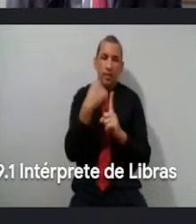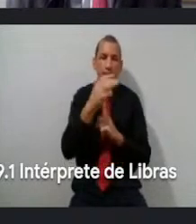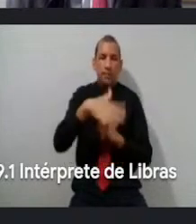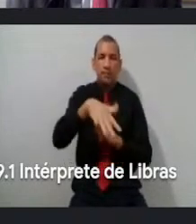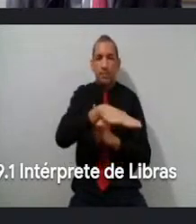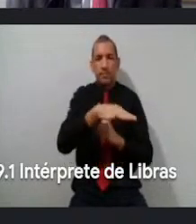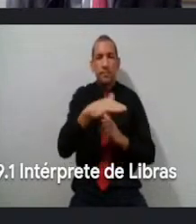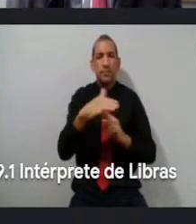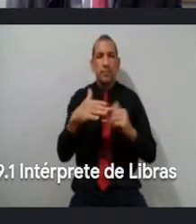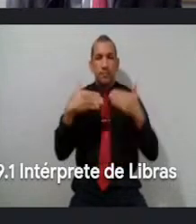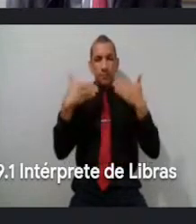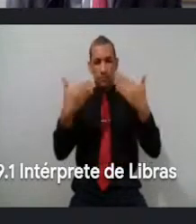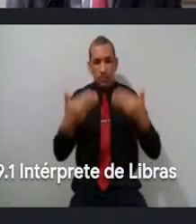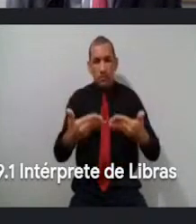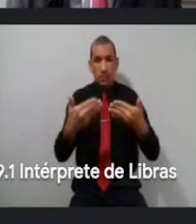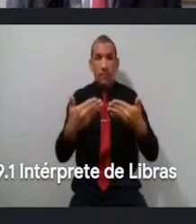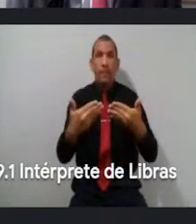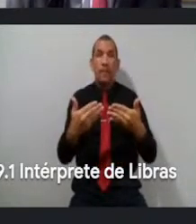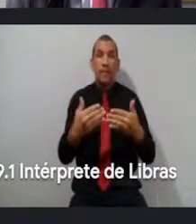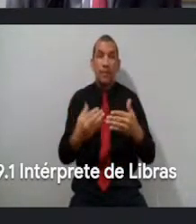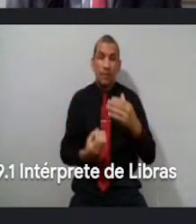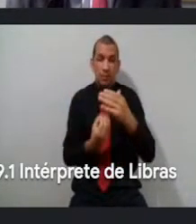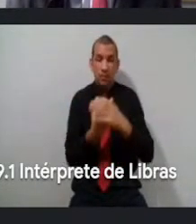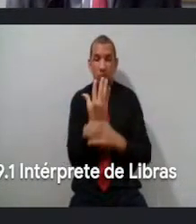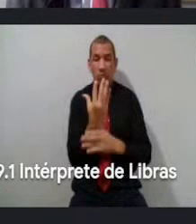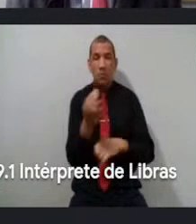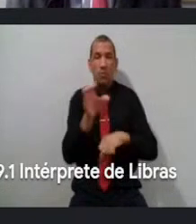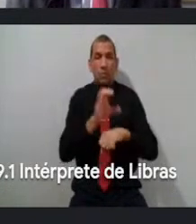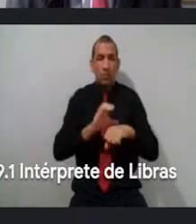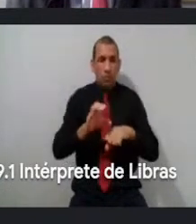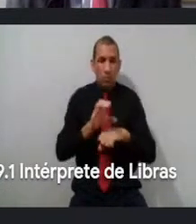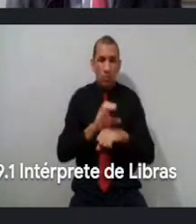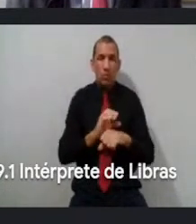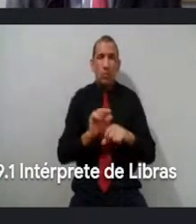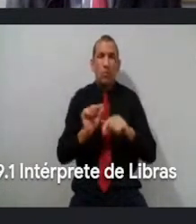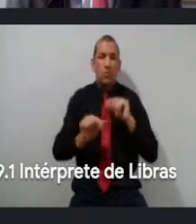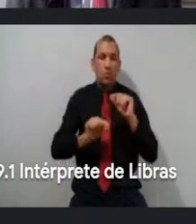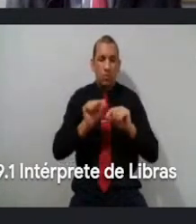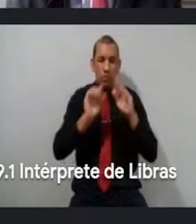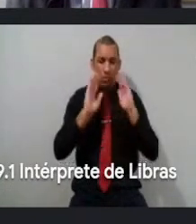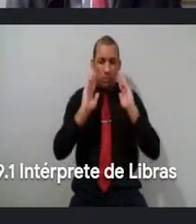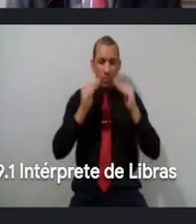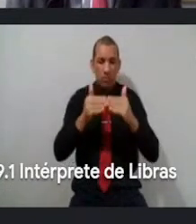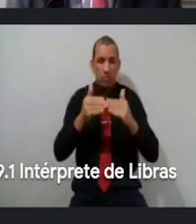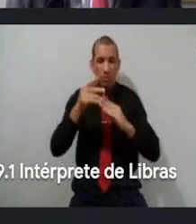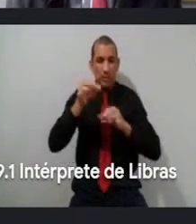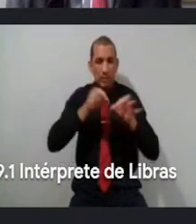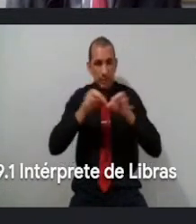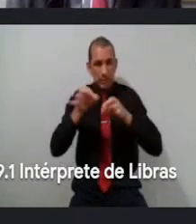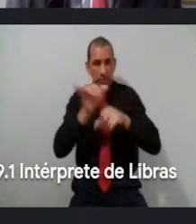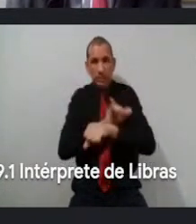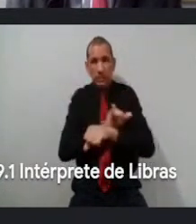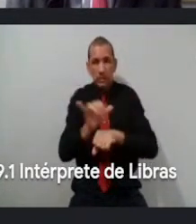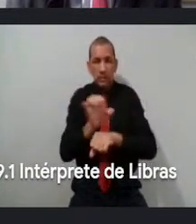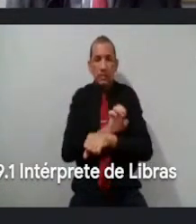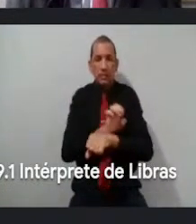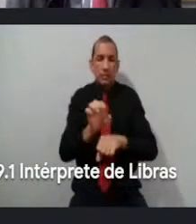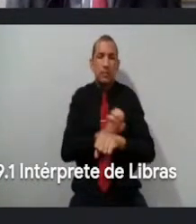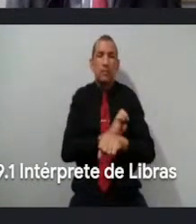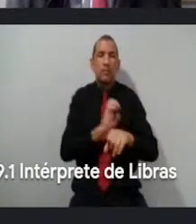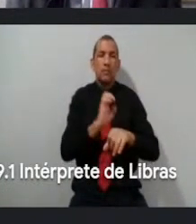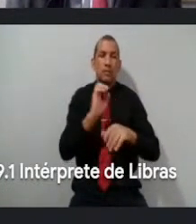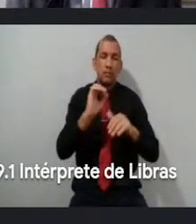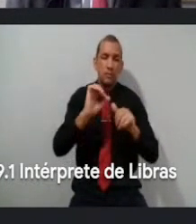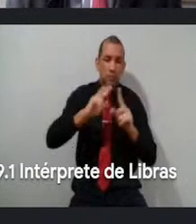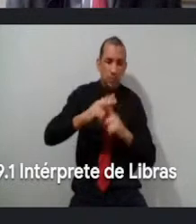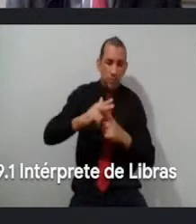desta forma e considerando que constitui o objetivo estratégico deste tribunal o aprimoramento dos